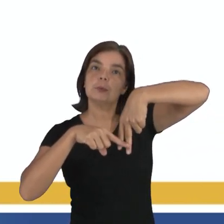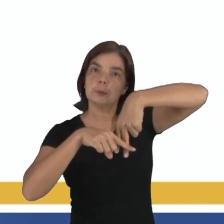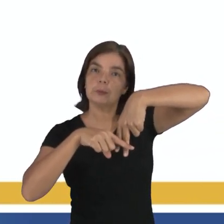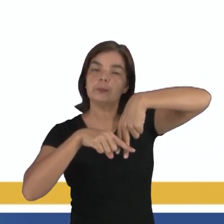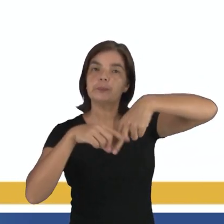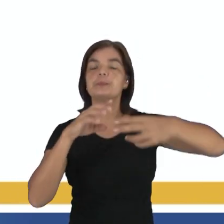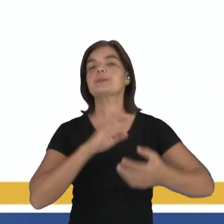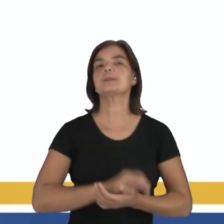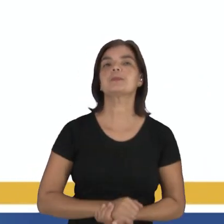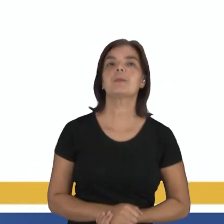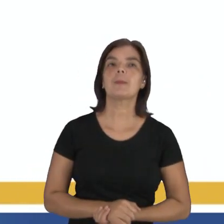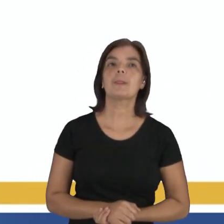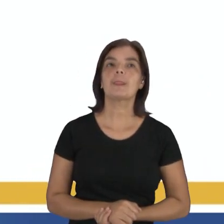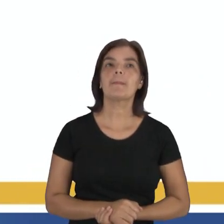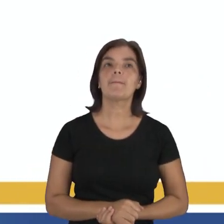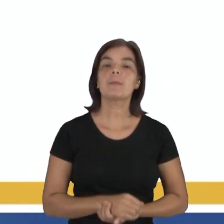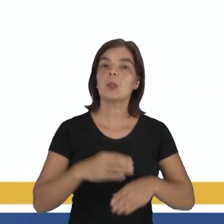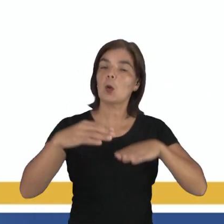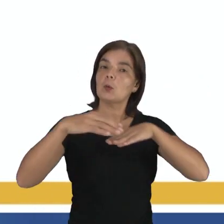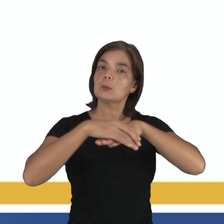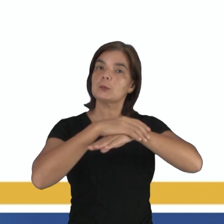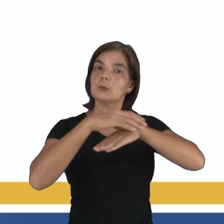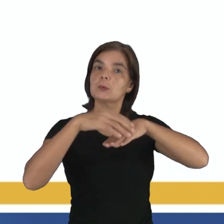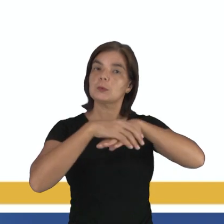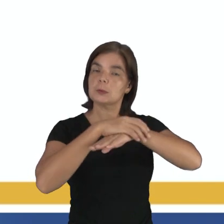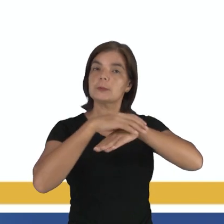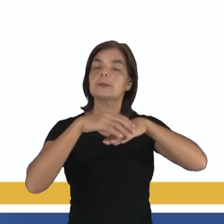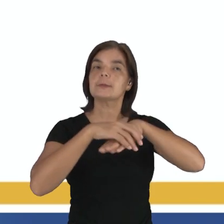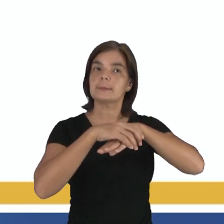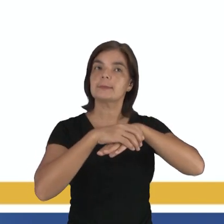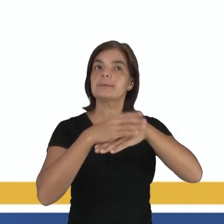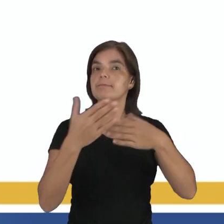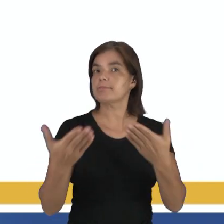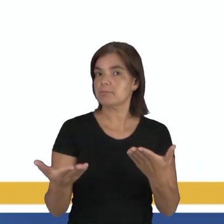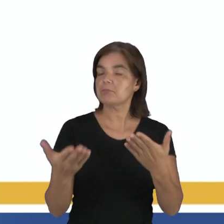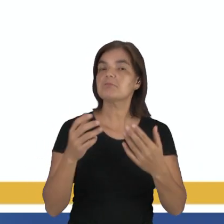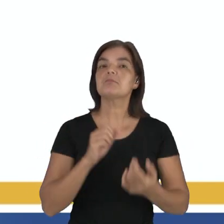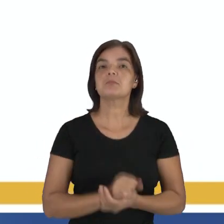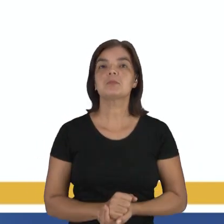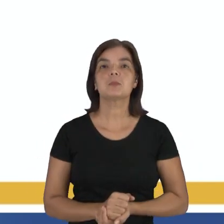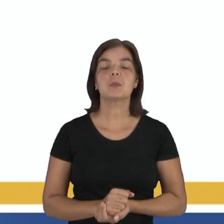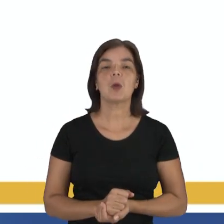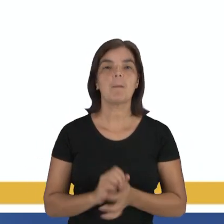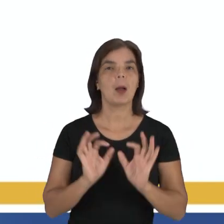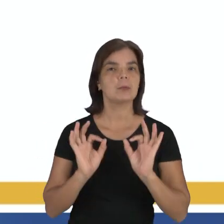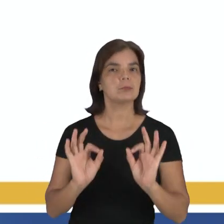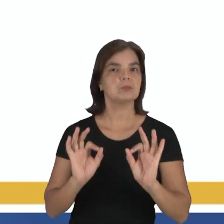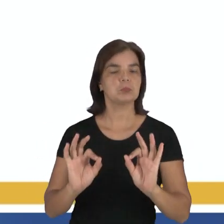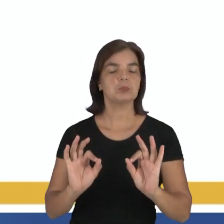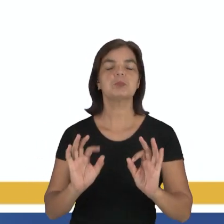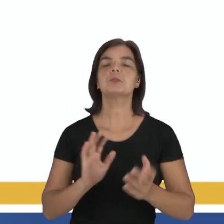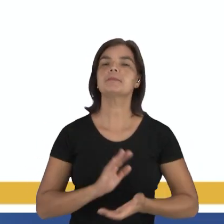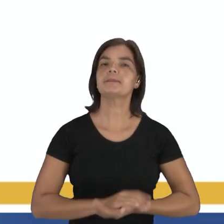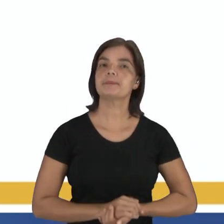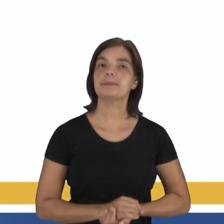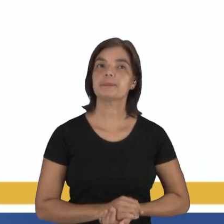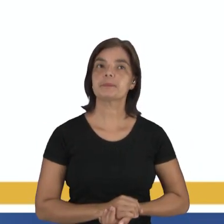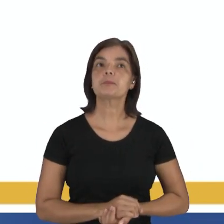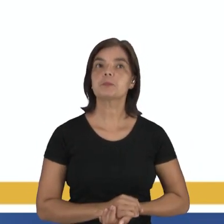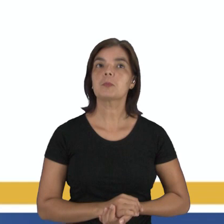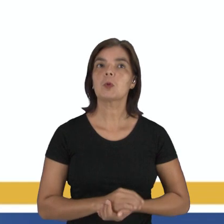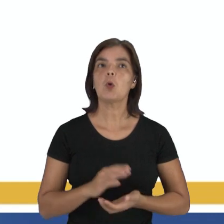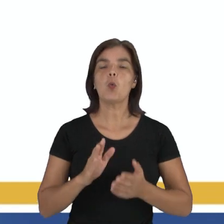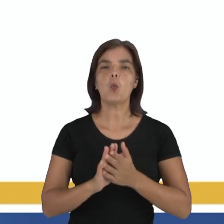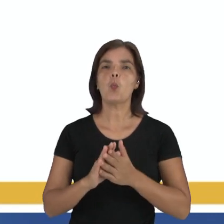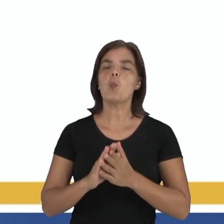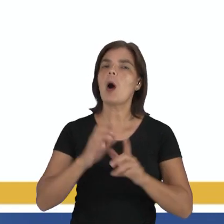do joelho, né, um sapato que aparentemente é mais fino, é mais elegante, um